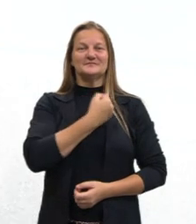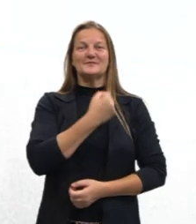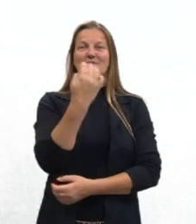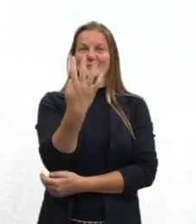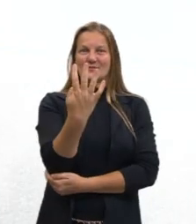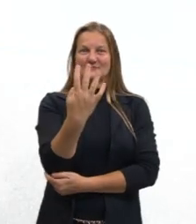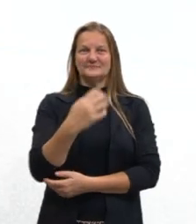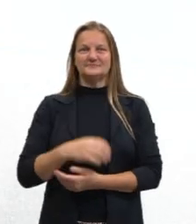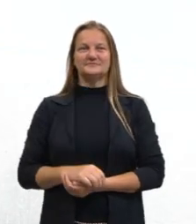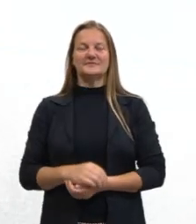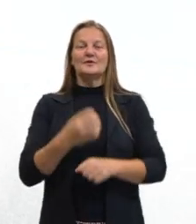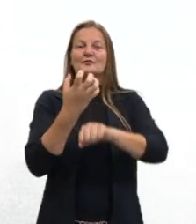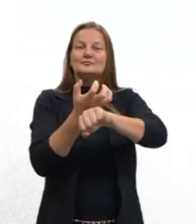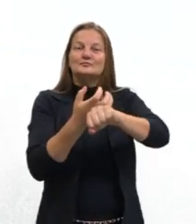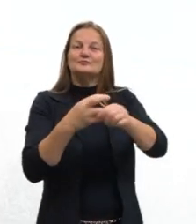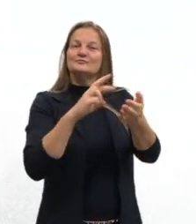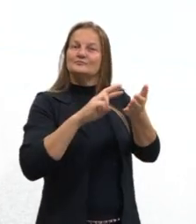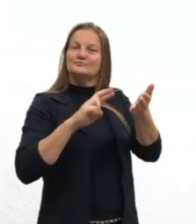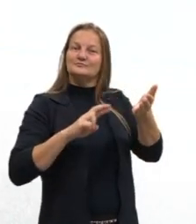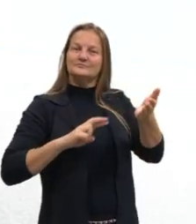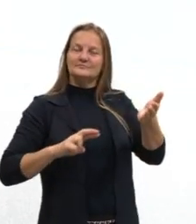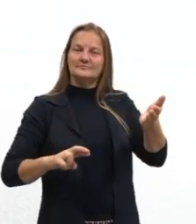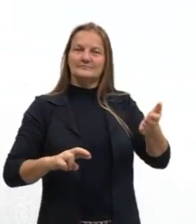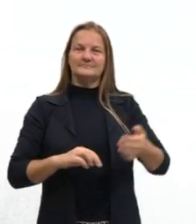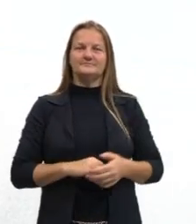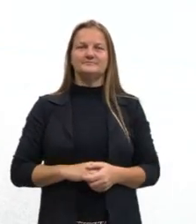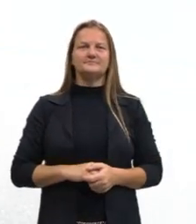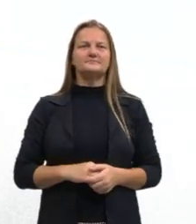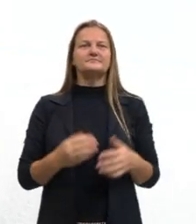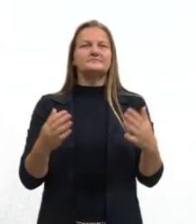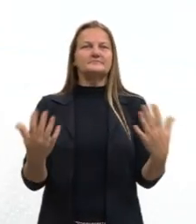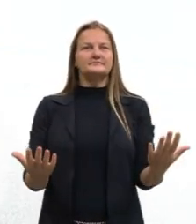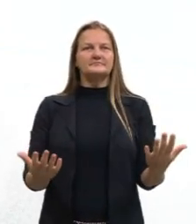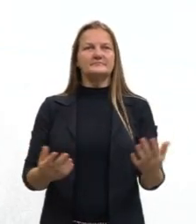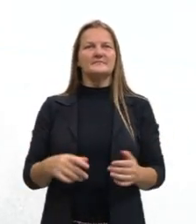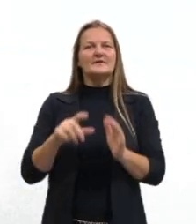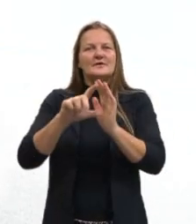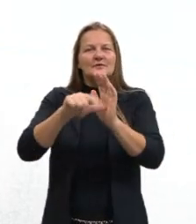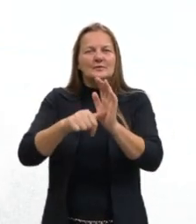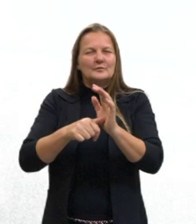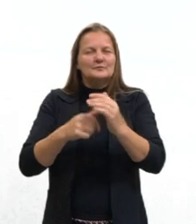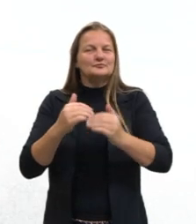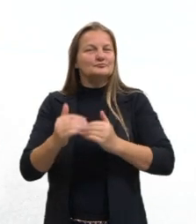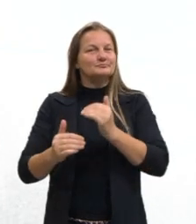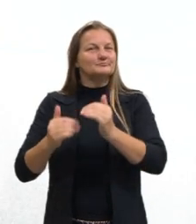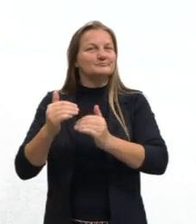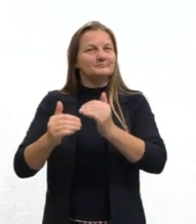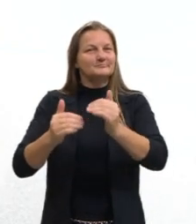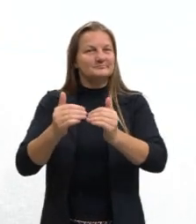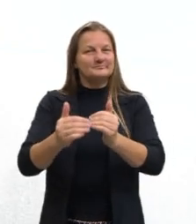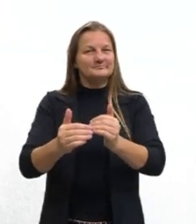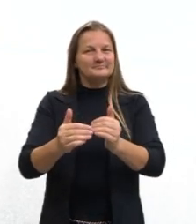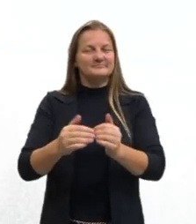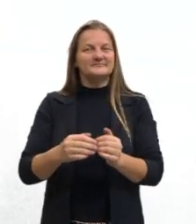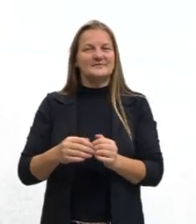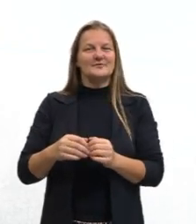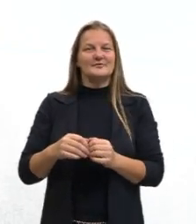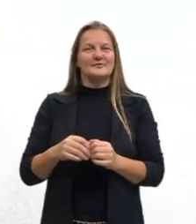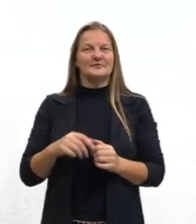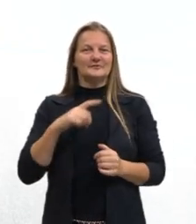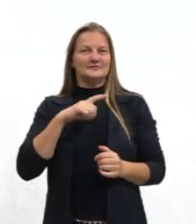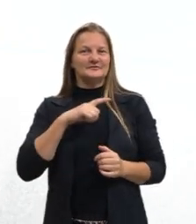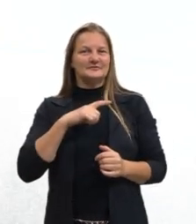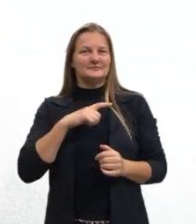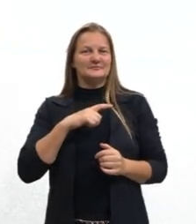quatro do componente de redação e depois de passar por alguns percalços